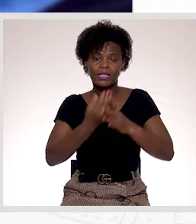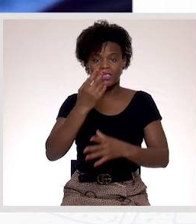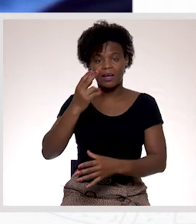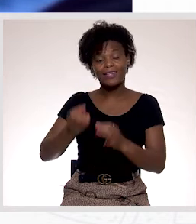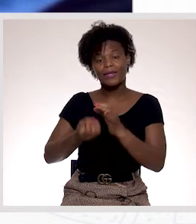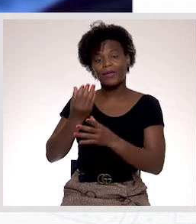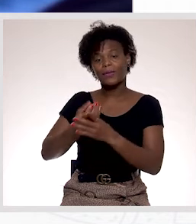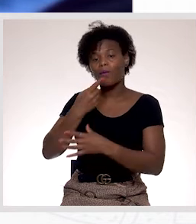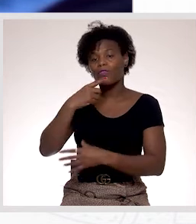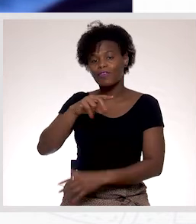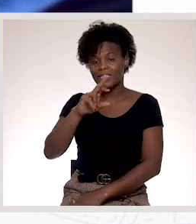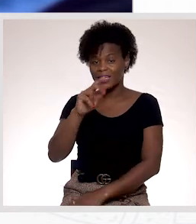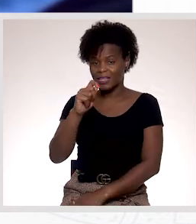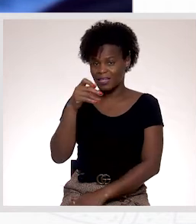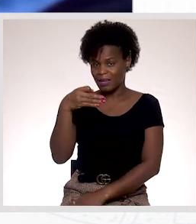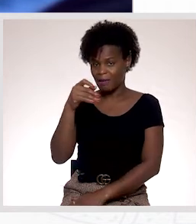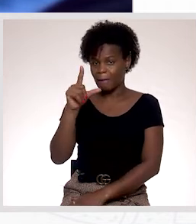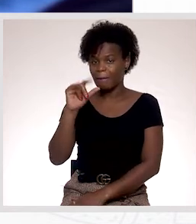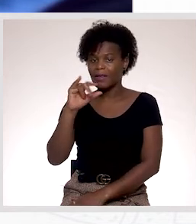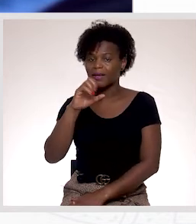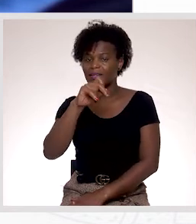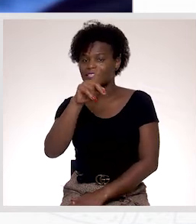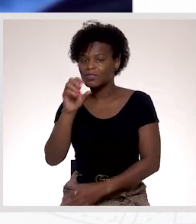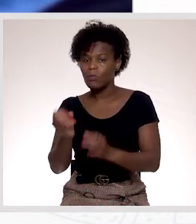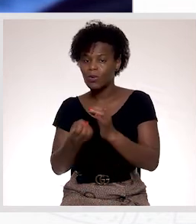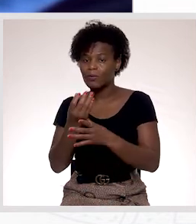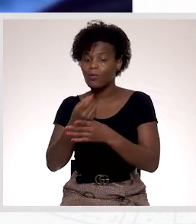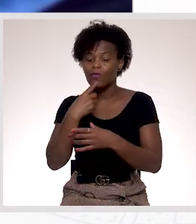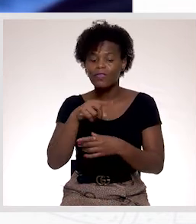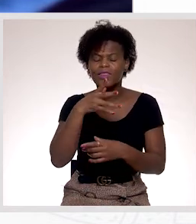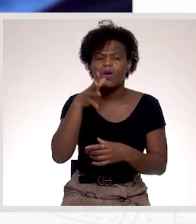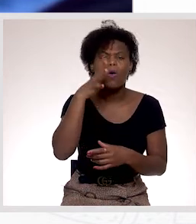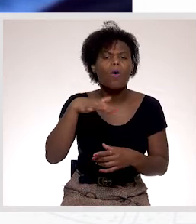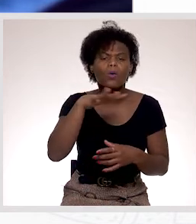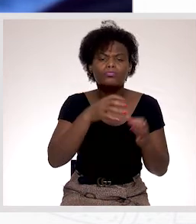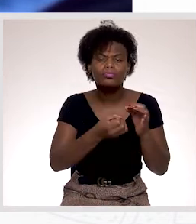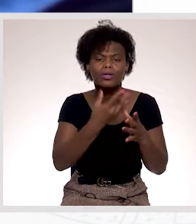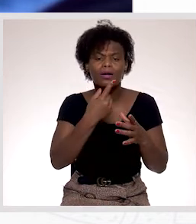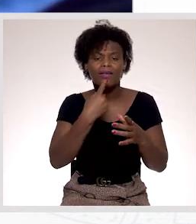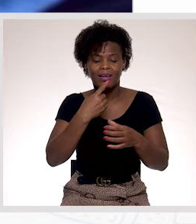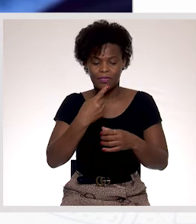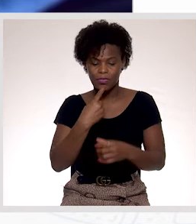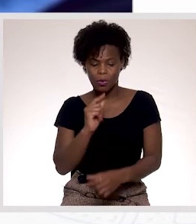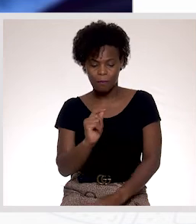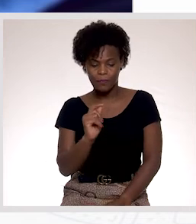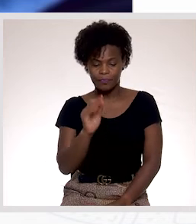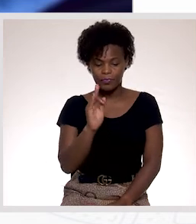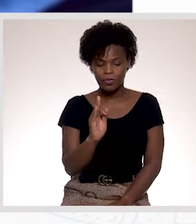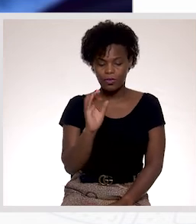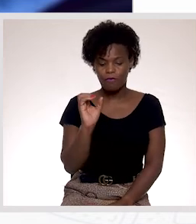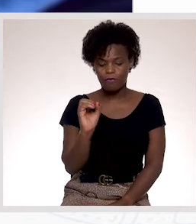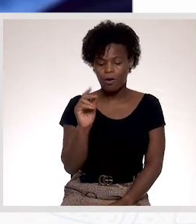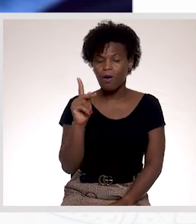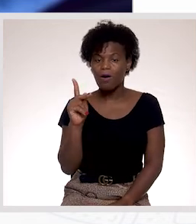de replicação. A origem de replicação indica a área de replicação ativa, a chamada forquilha de replicação.